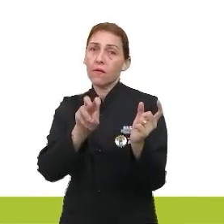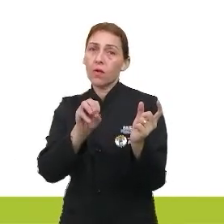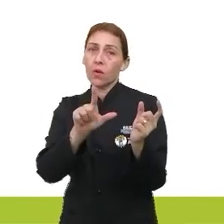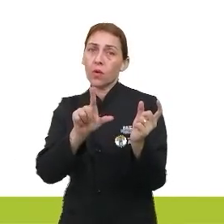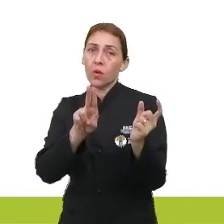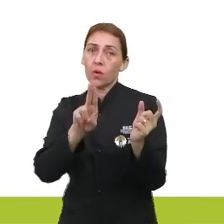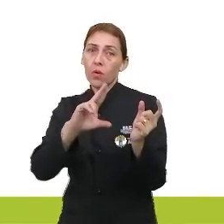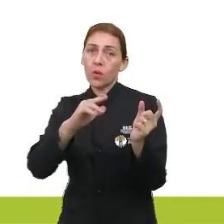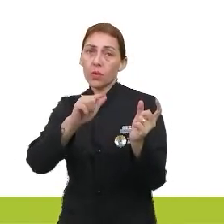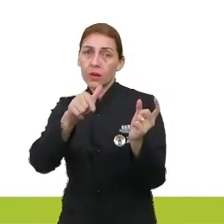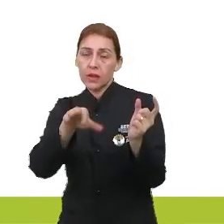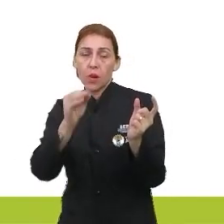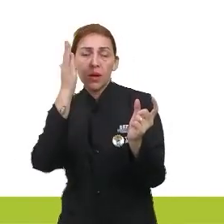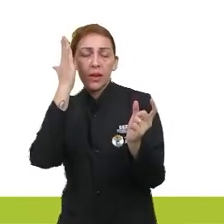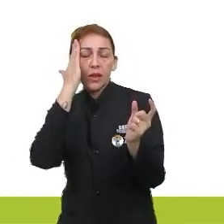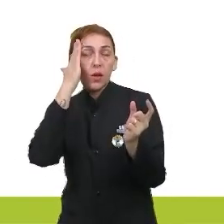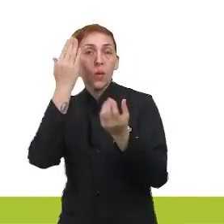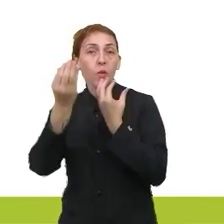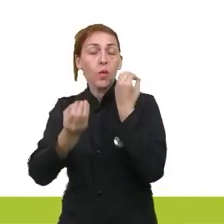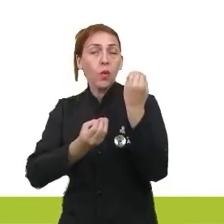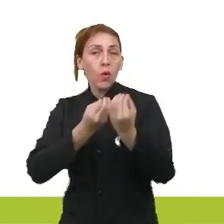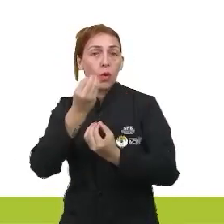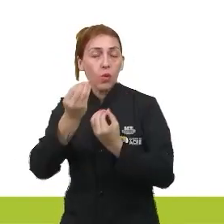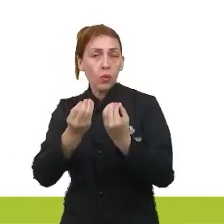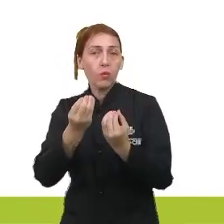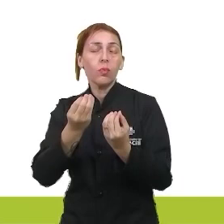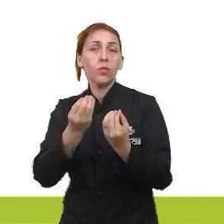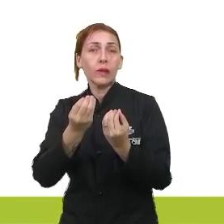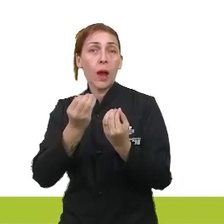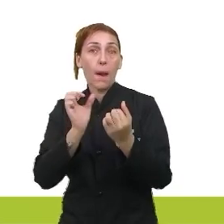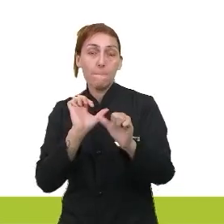revolução é entendido comumente como uma